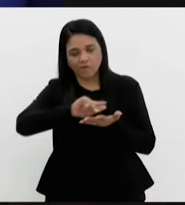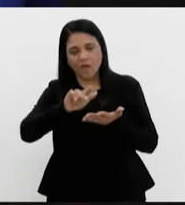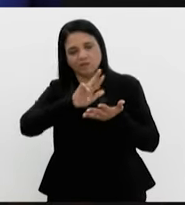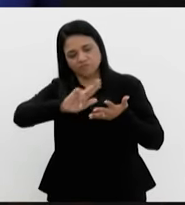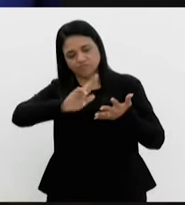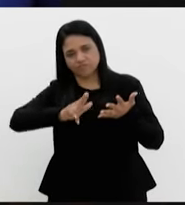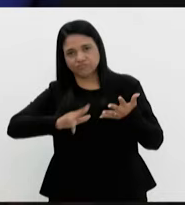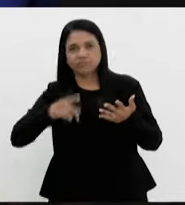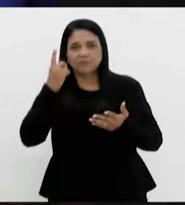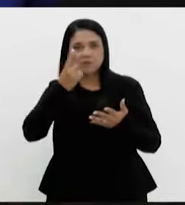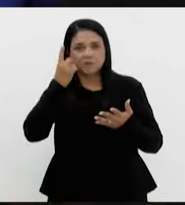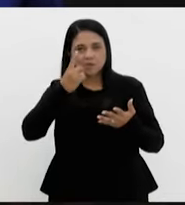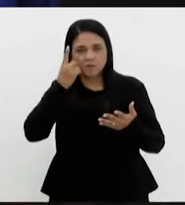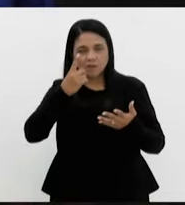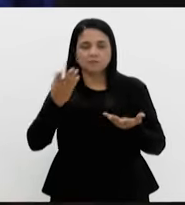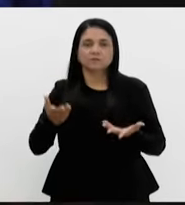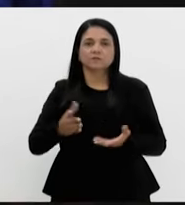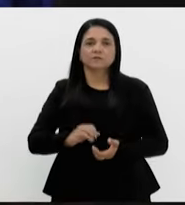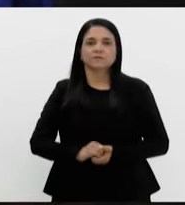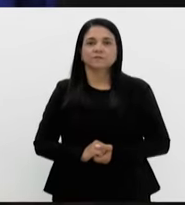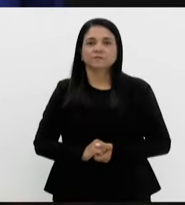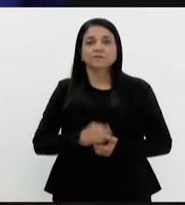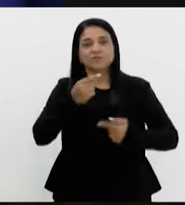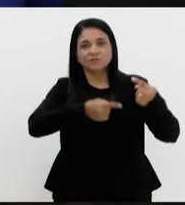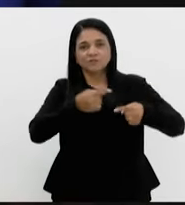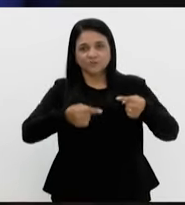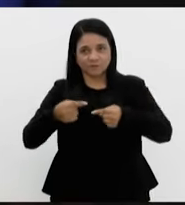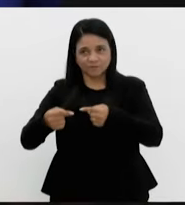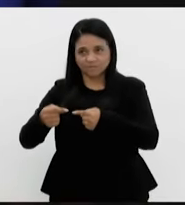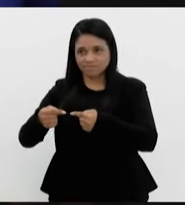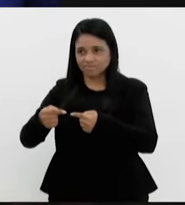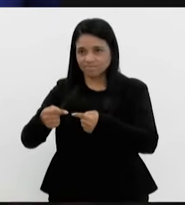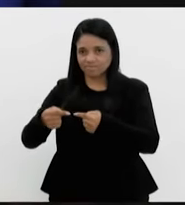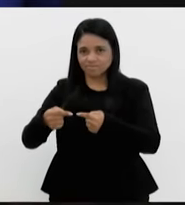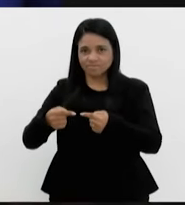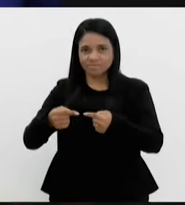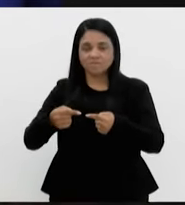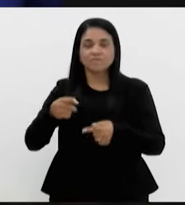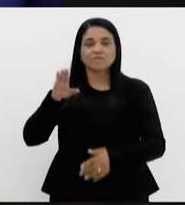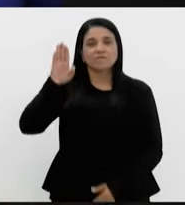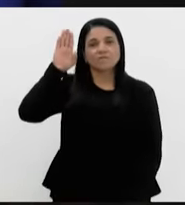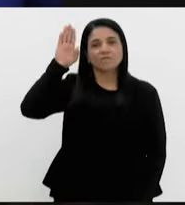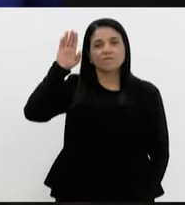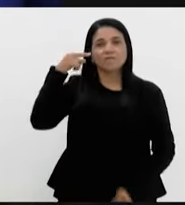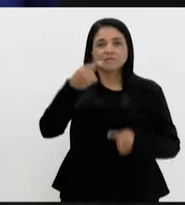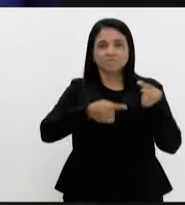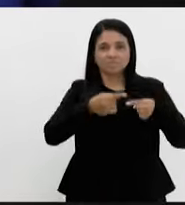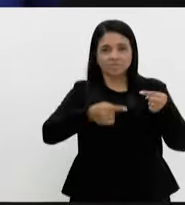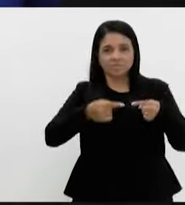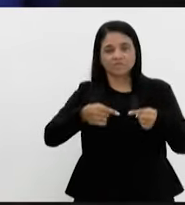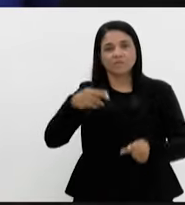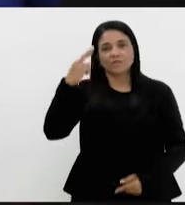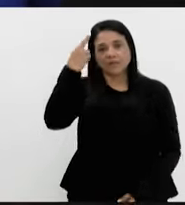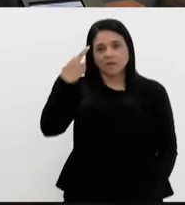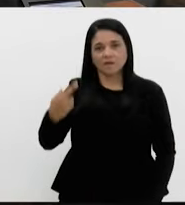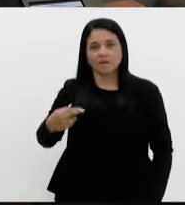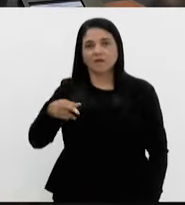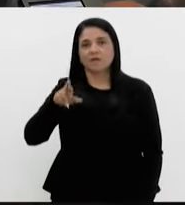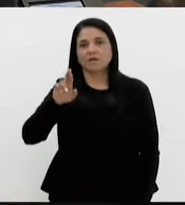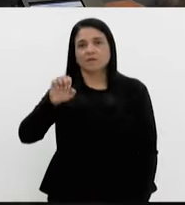Balbi, Yuri e Douglas Ruas. Em discussão, para discutir, deputada Renata Souza.